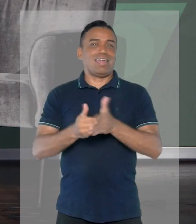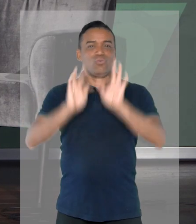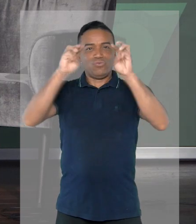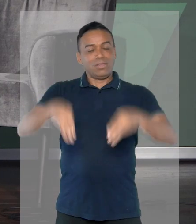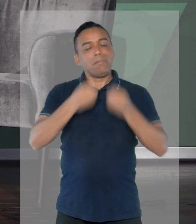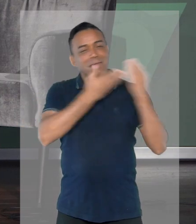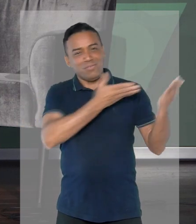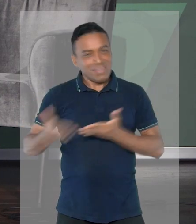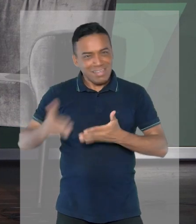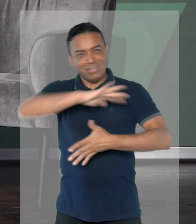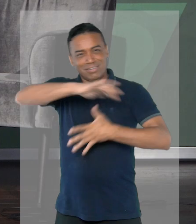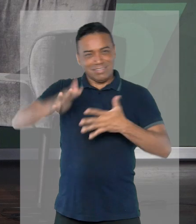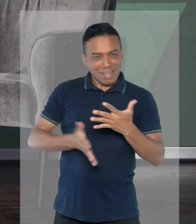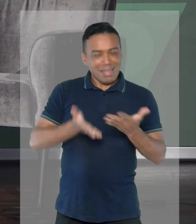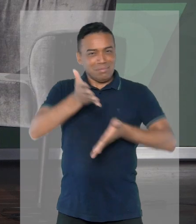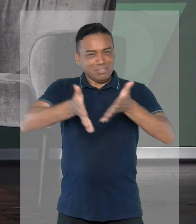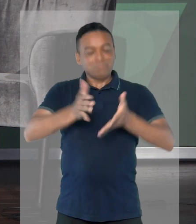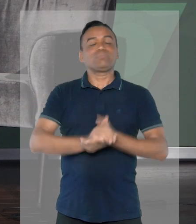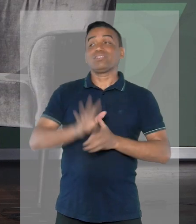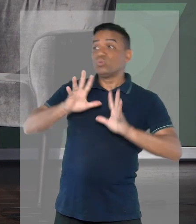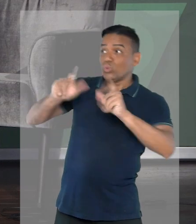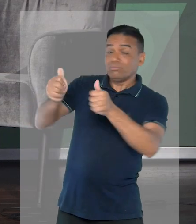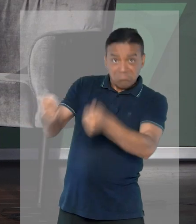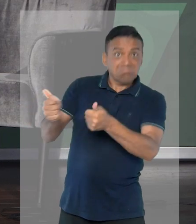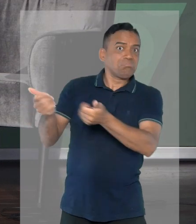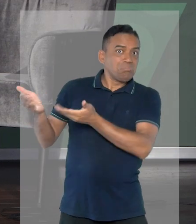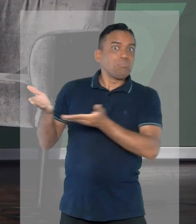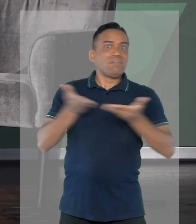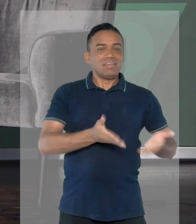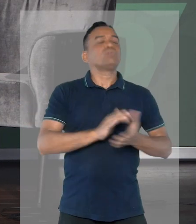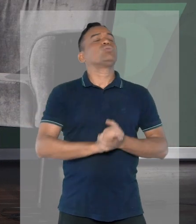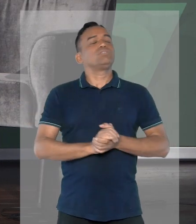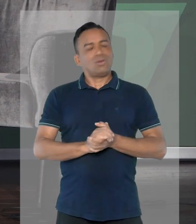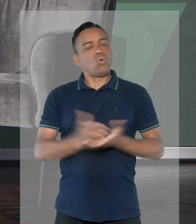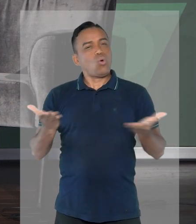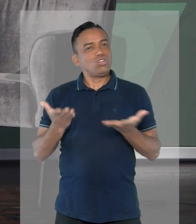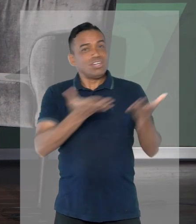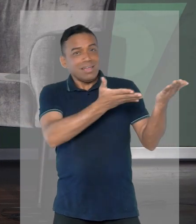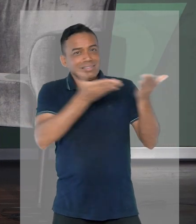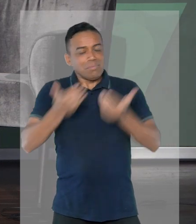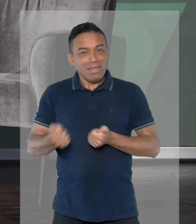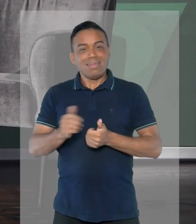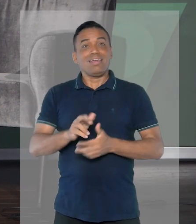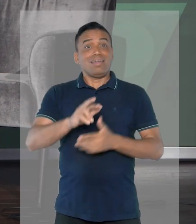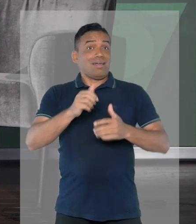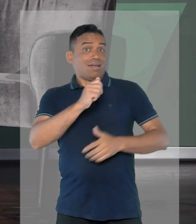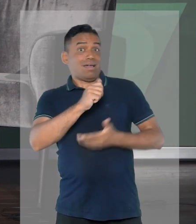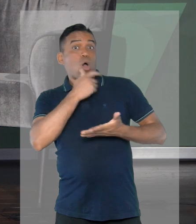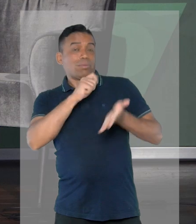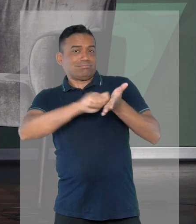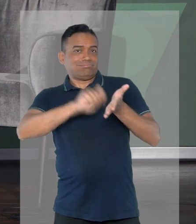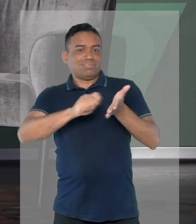final. Bem-vindo também, bem-vindo todos vocês. Hoje a gente tem a alegria de receber o autor Rafael